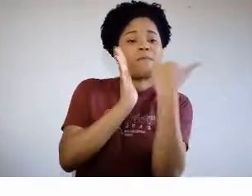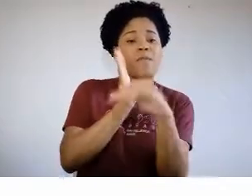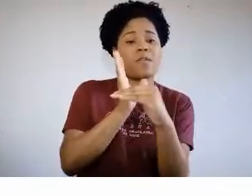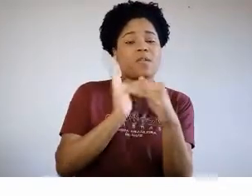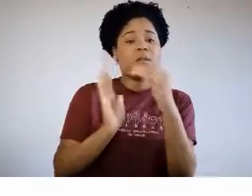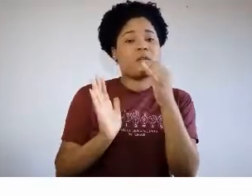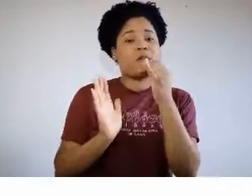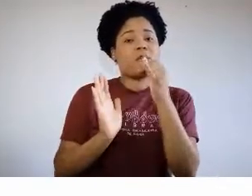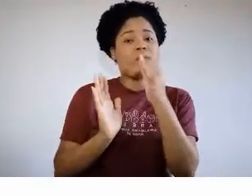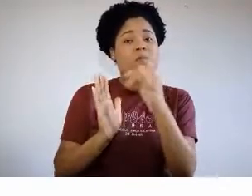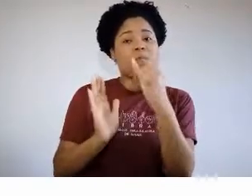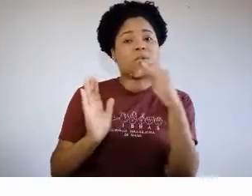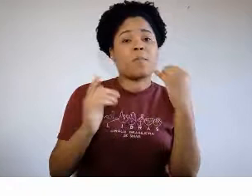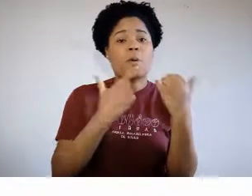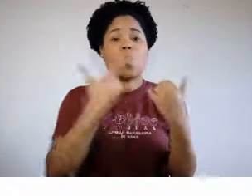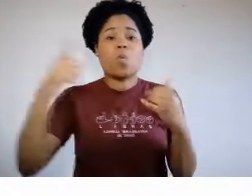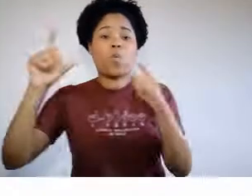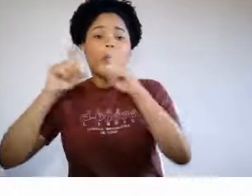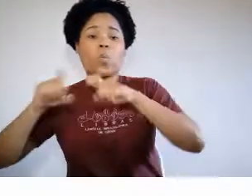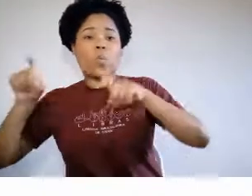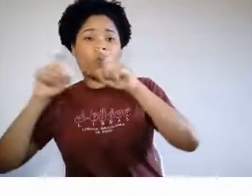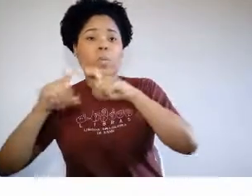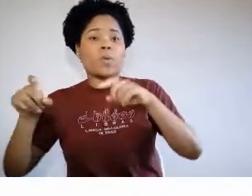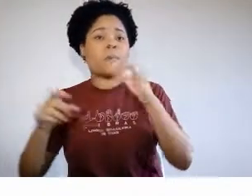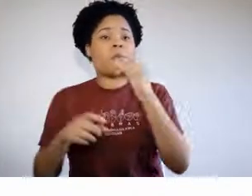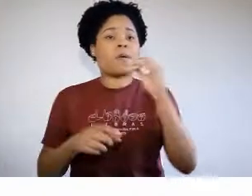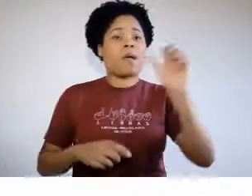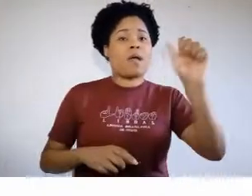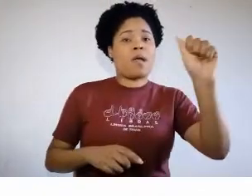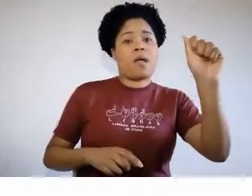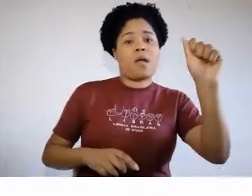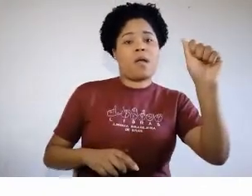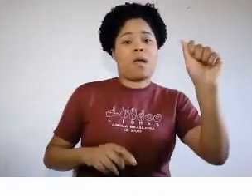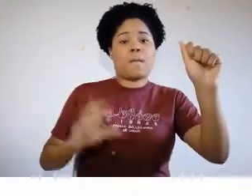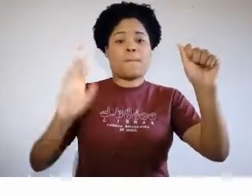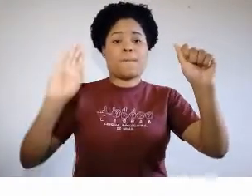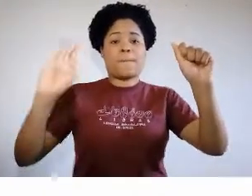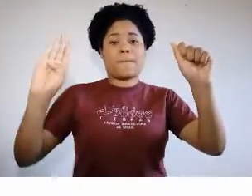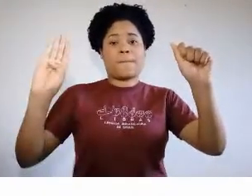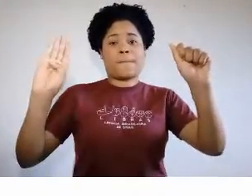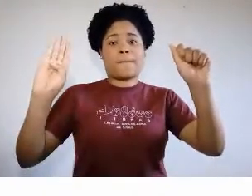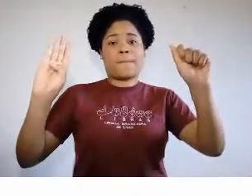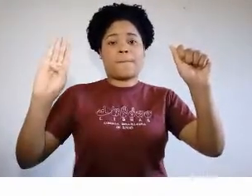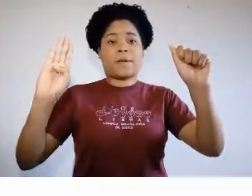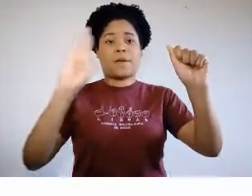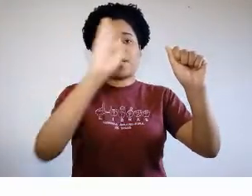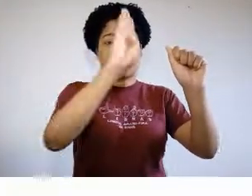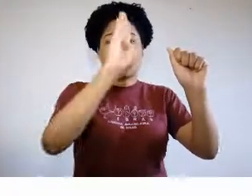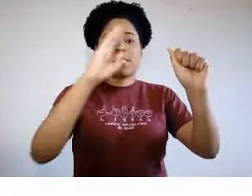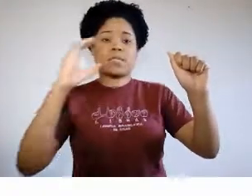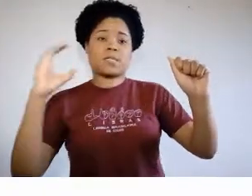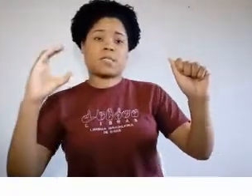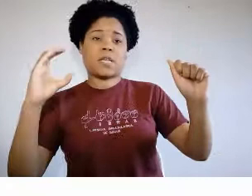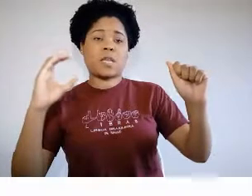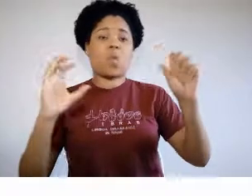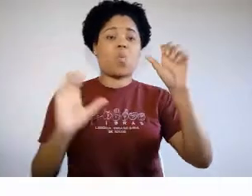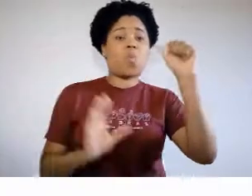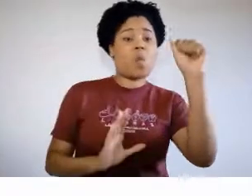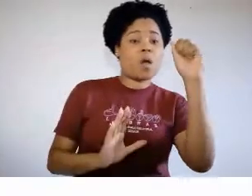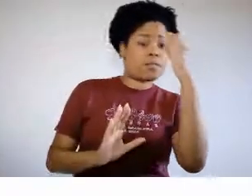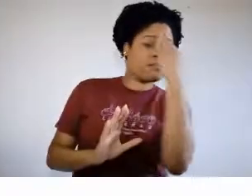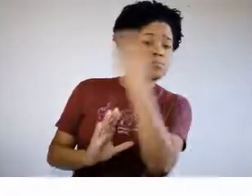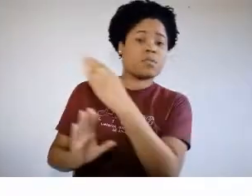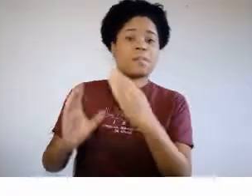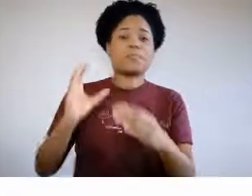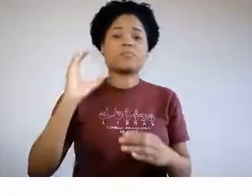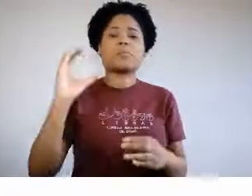quer enviar uma informação para um outro computador, então vou colocar aqui A, como se esse aqui fosse o B, vamos pensar aqui no C. do A